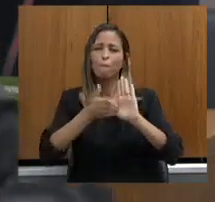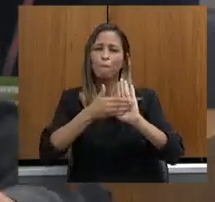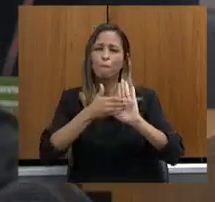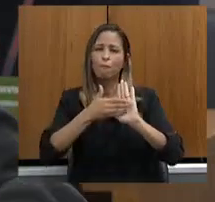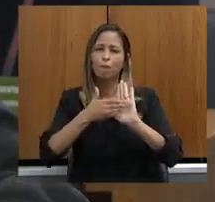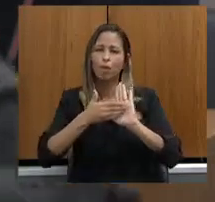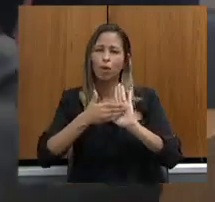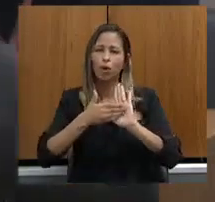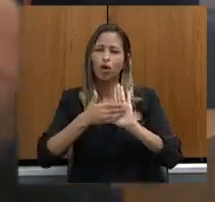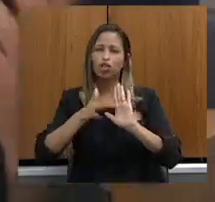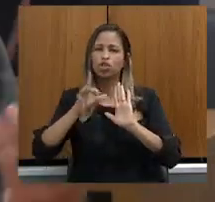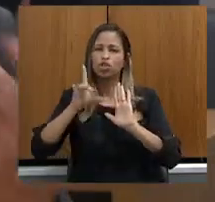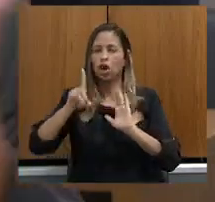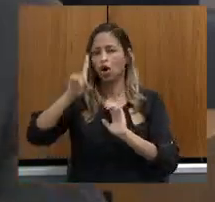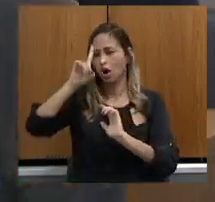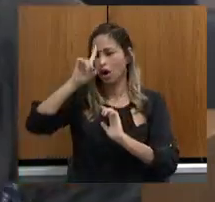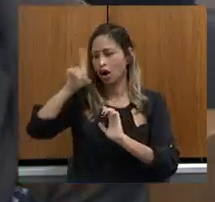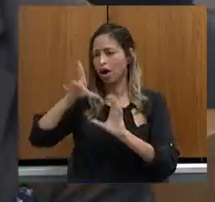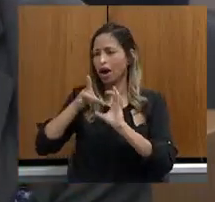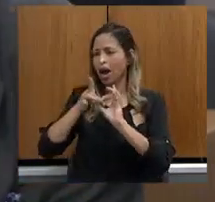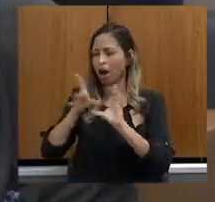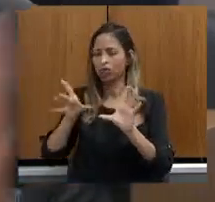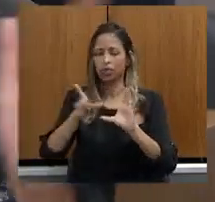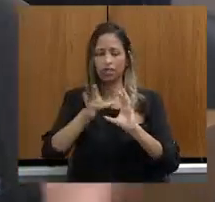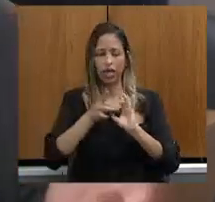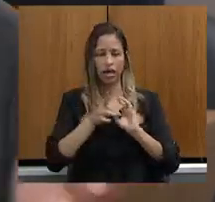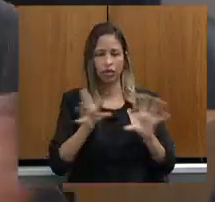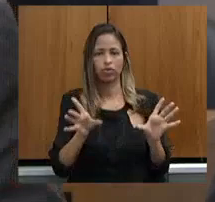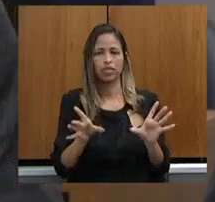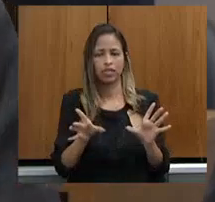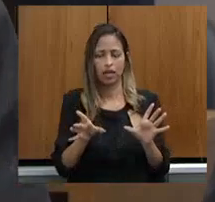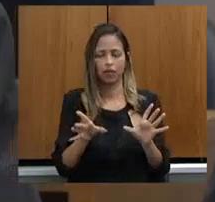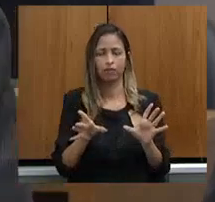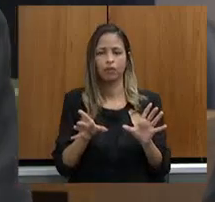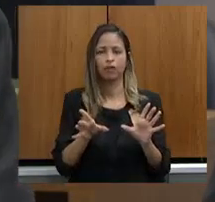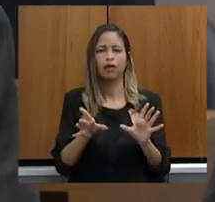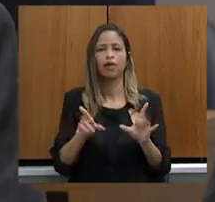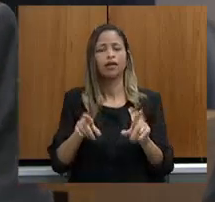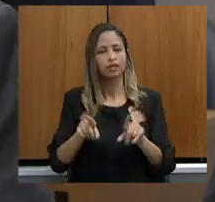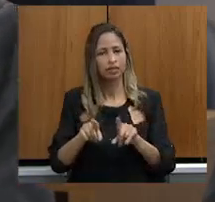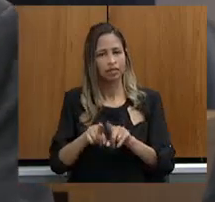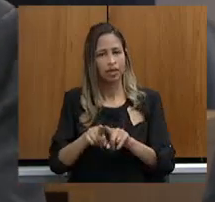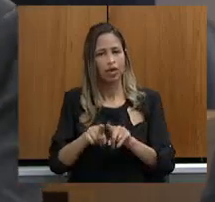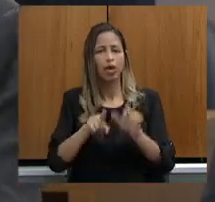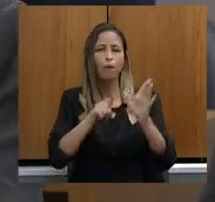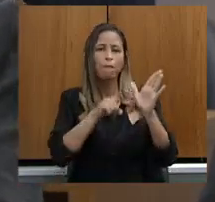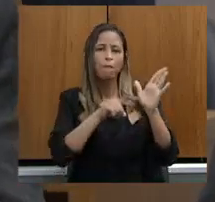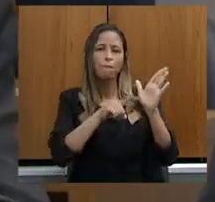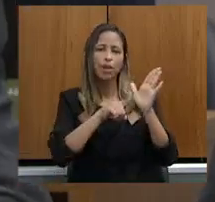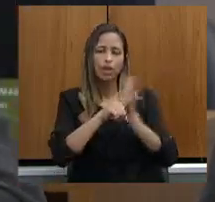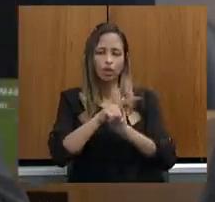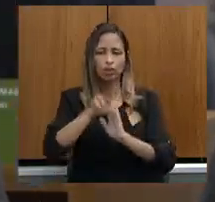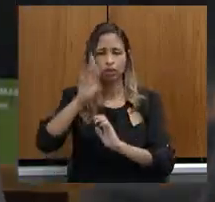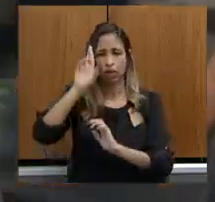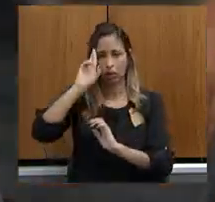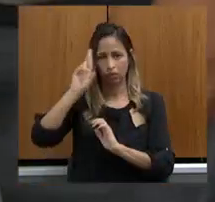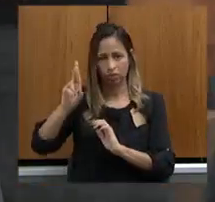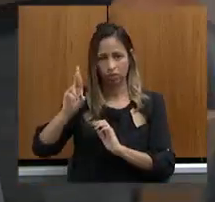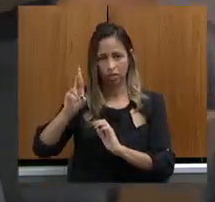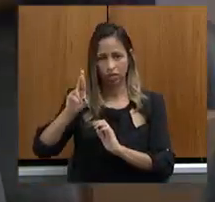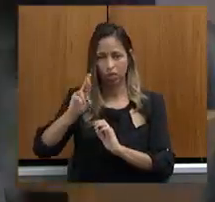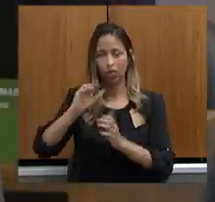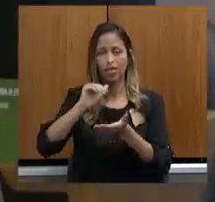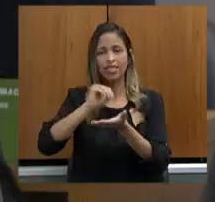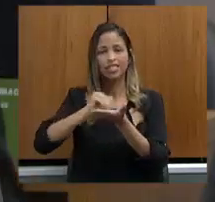não é só autorizar ou deixar de autorizar E aí eu vinha pergunta ao Senhor